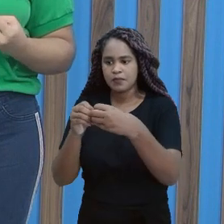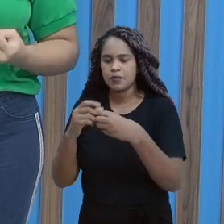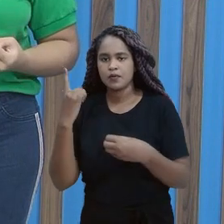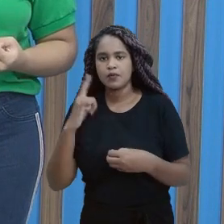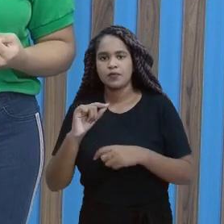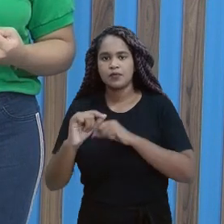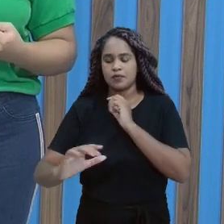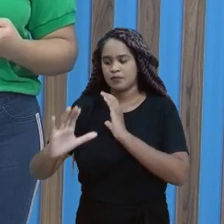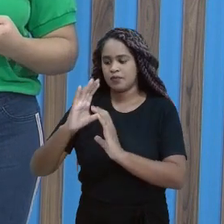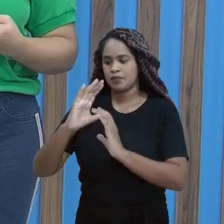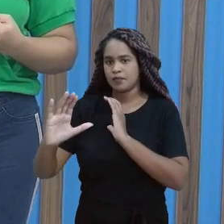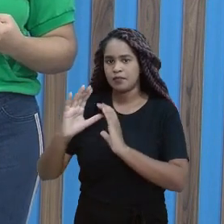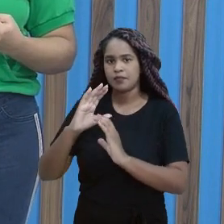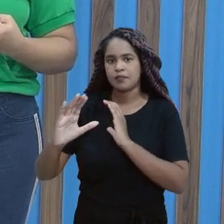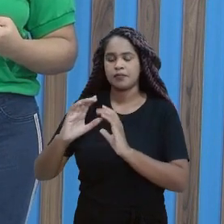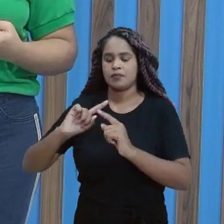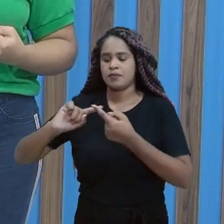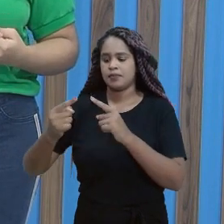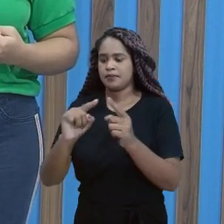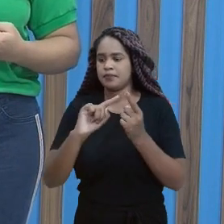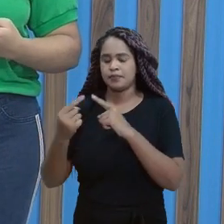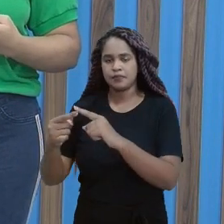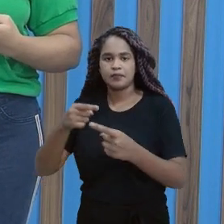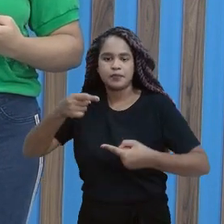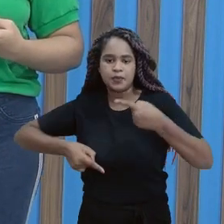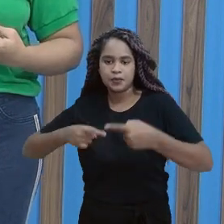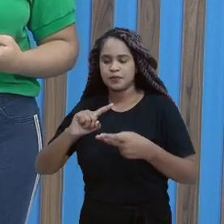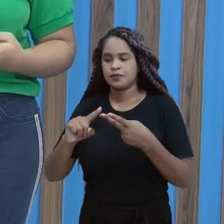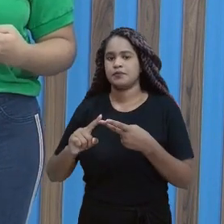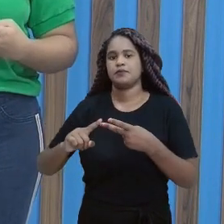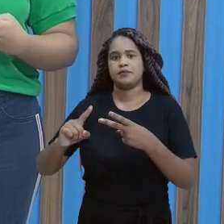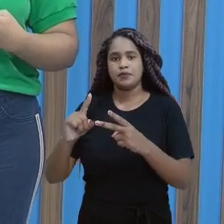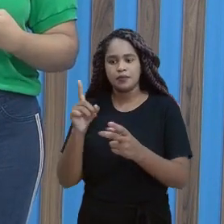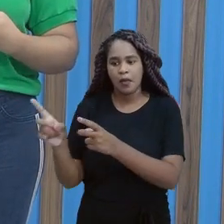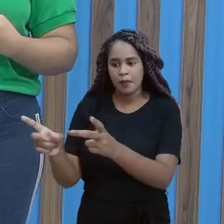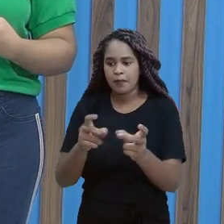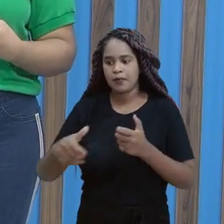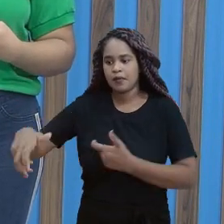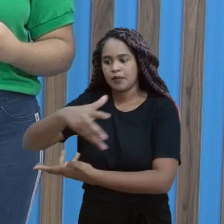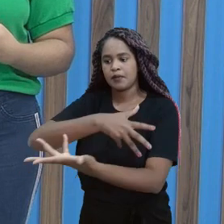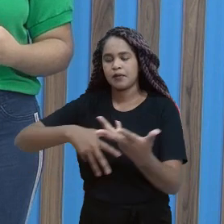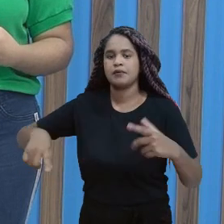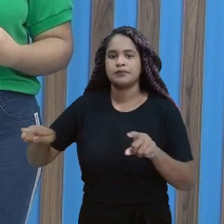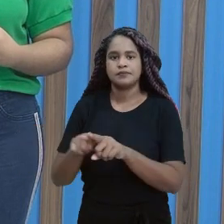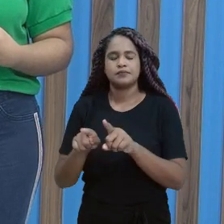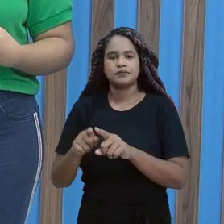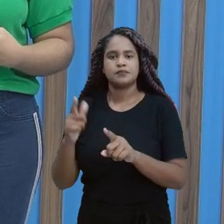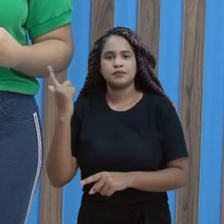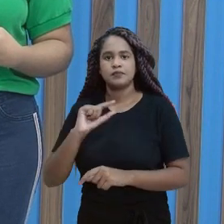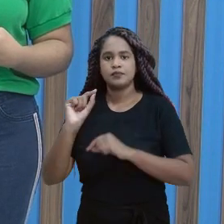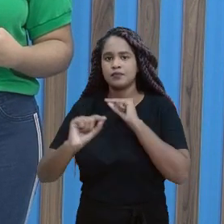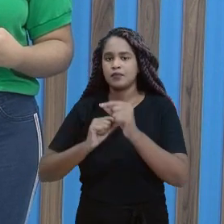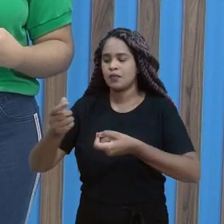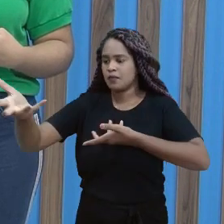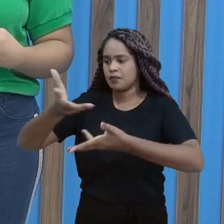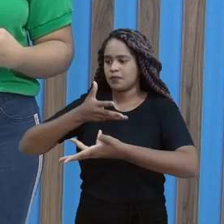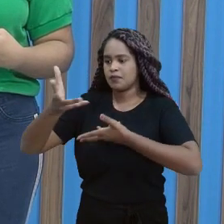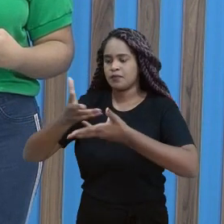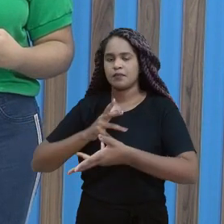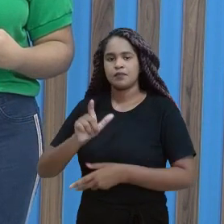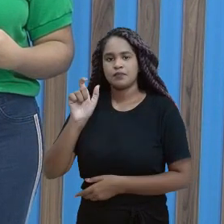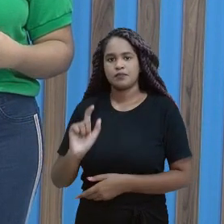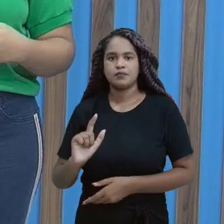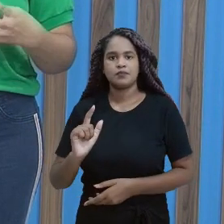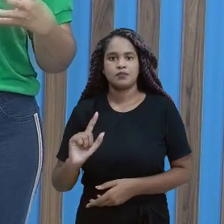acordos comerciais, eu facilito acordos políticos, diplomacia, eu facilito o intercâmbio entre os falantes de uma